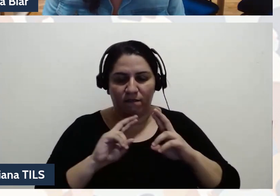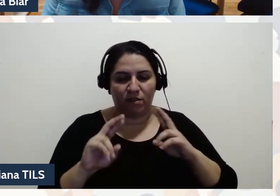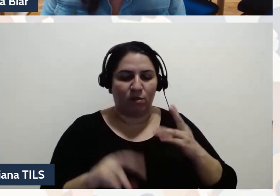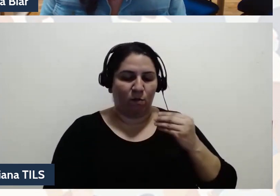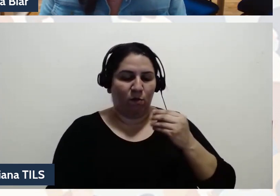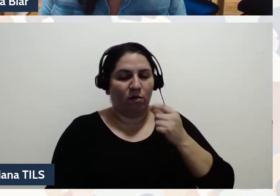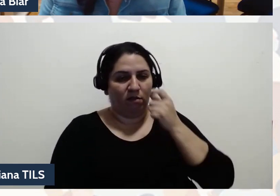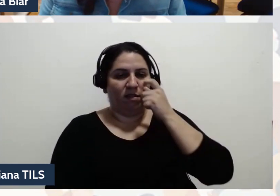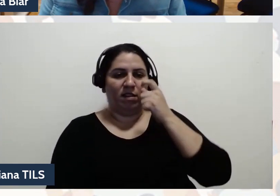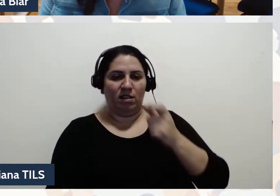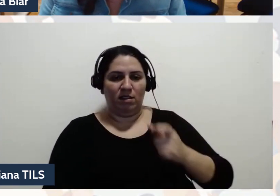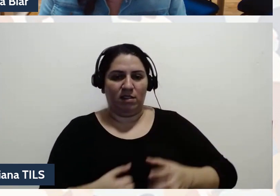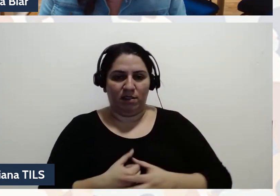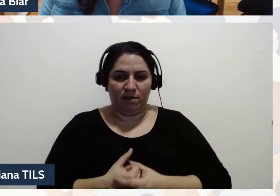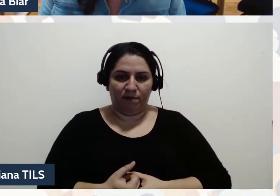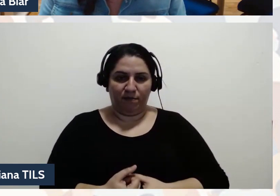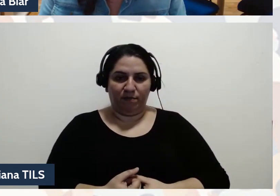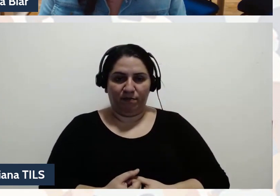interessante.